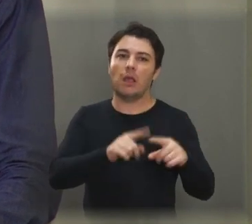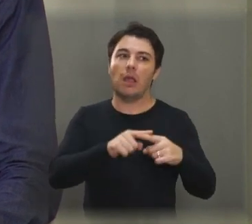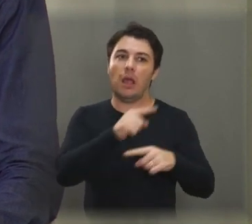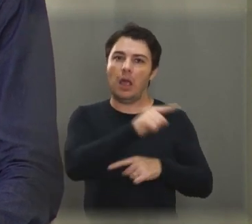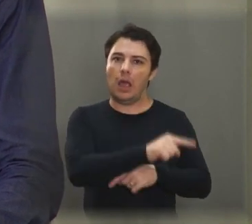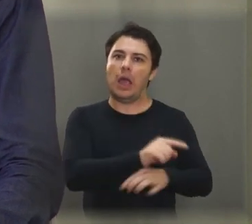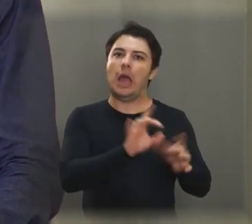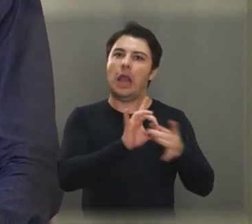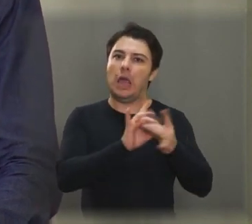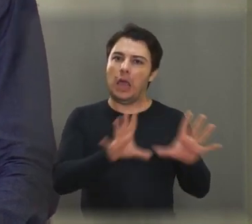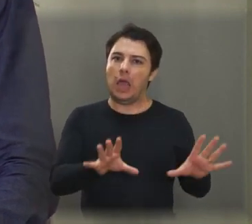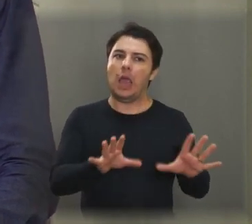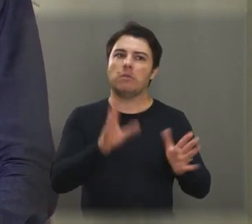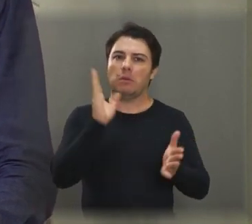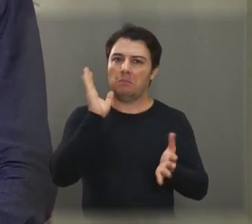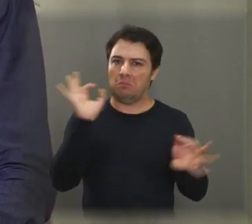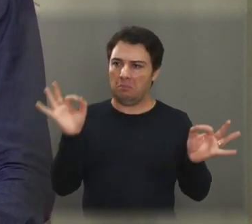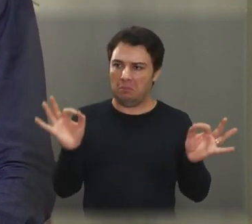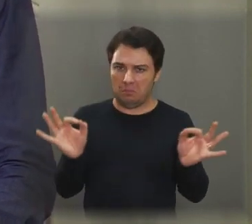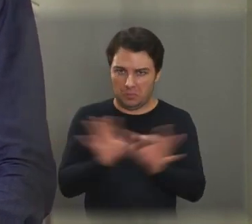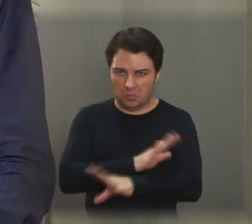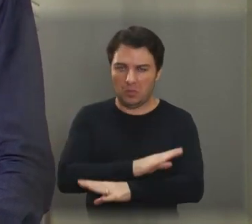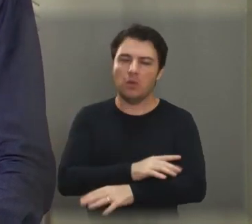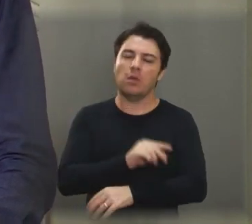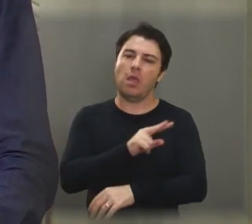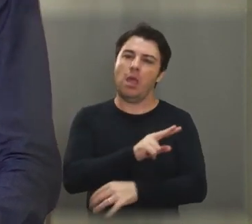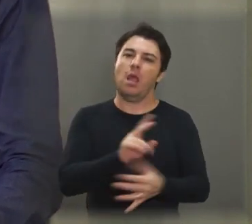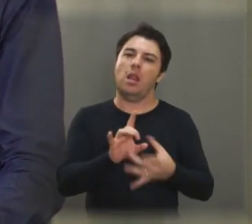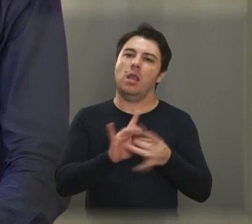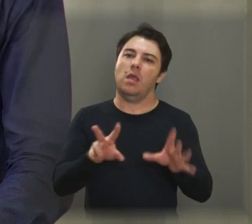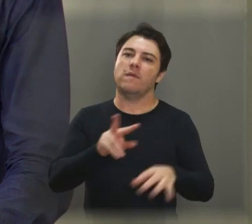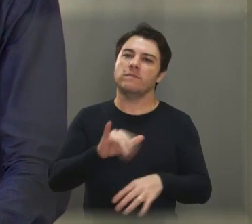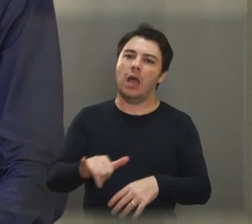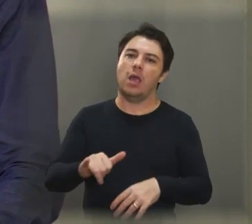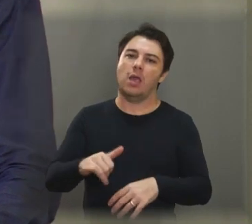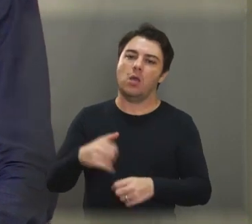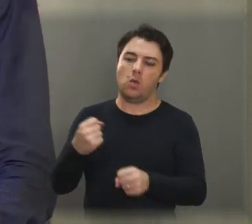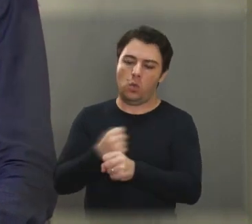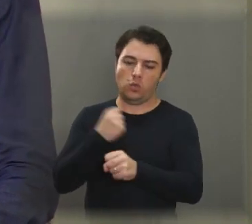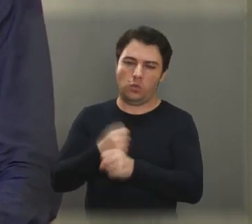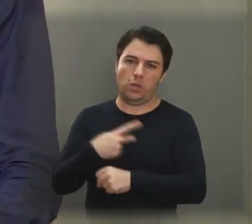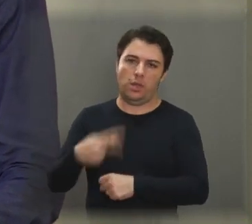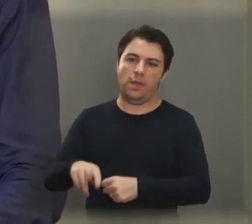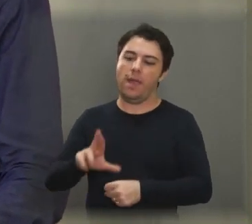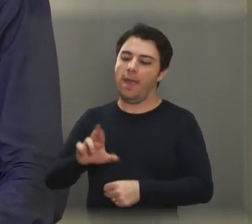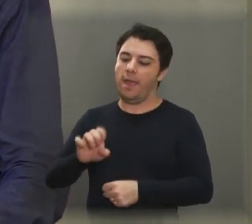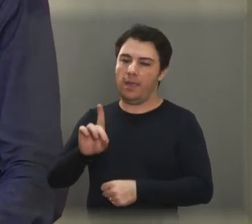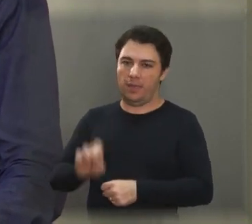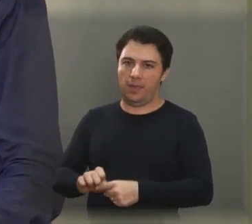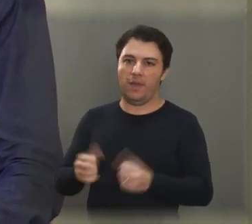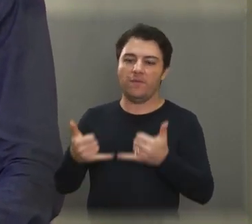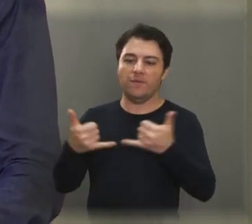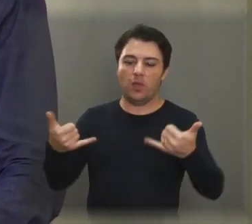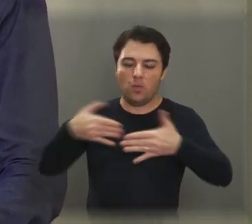do aval e da avaliação dela que é feita a liberação e fez e construção dessa rede e